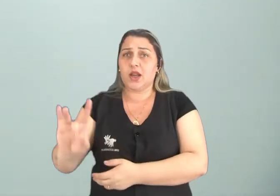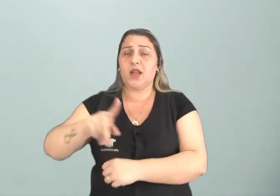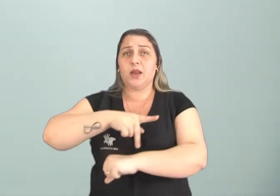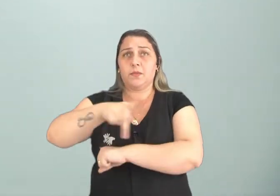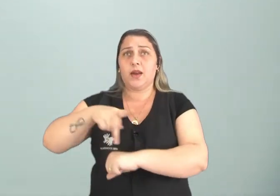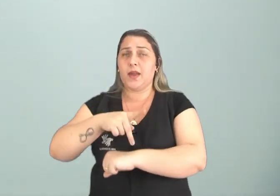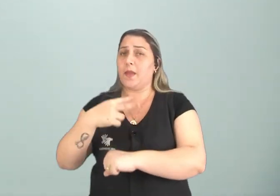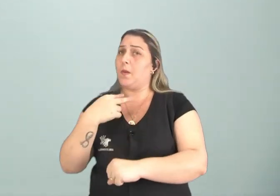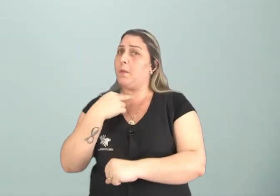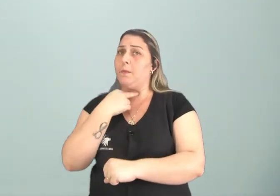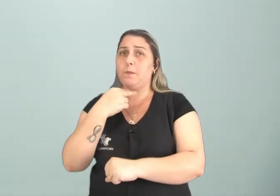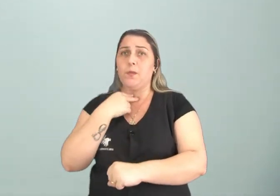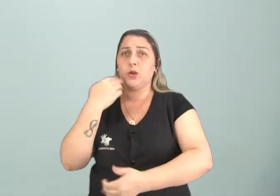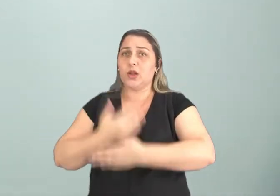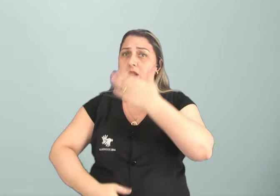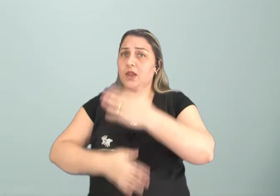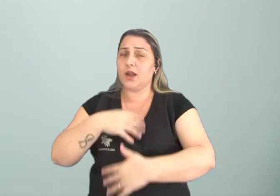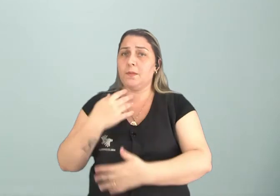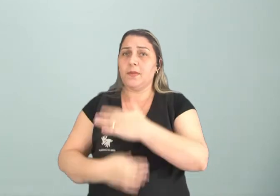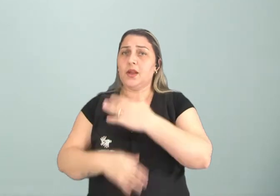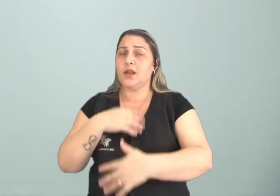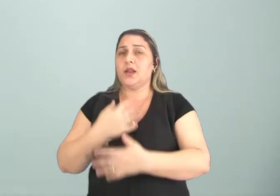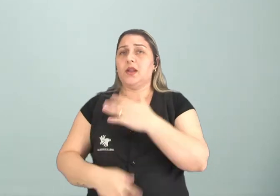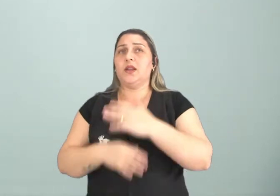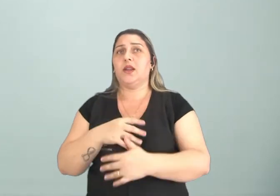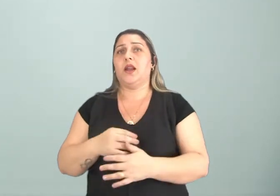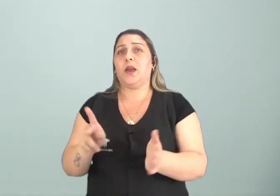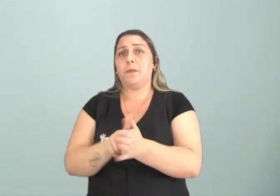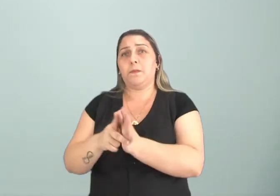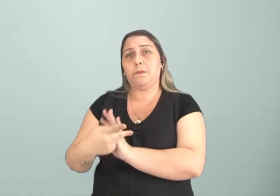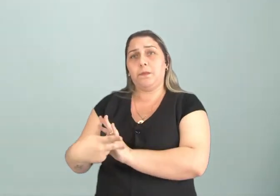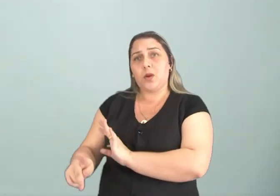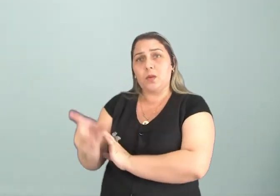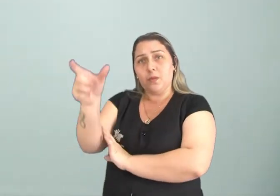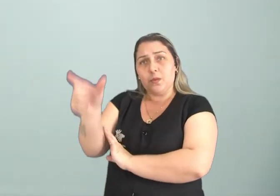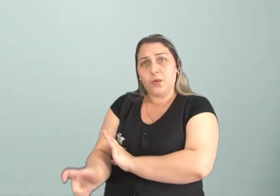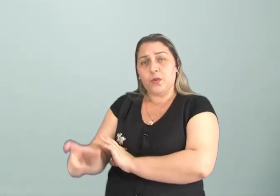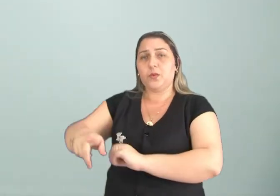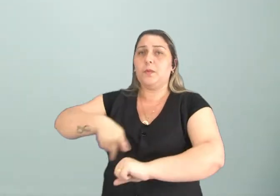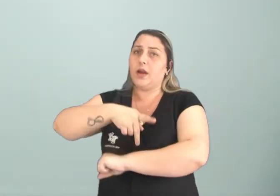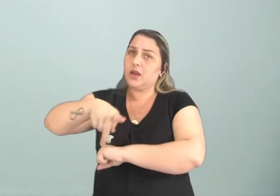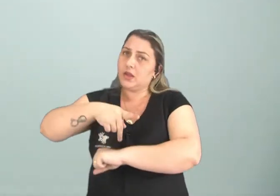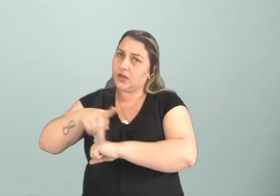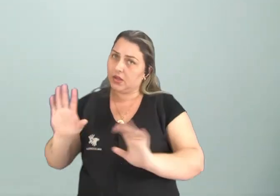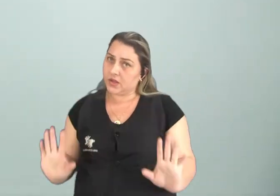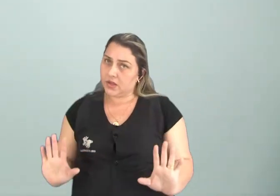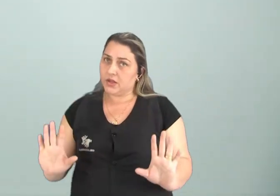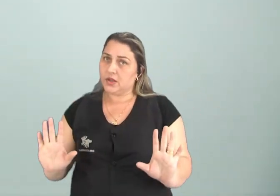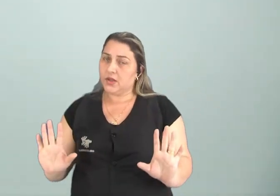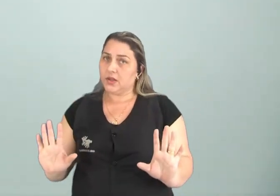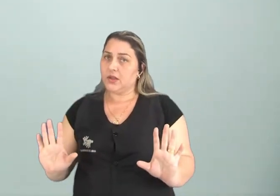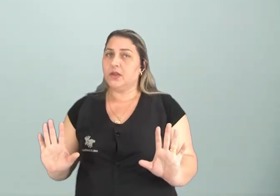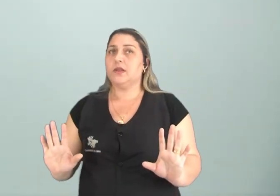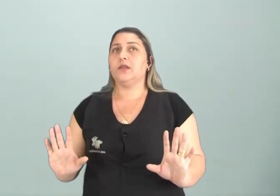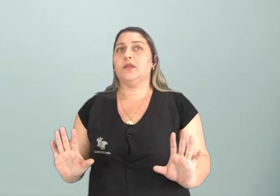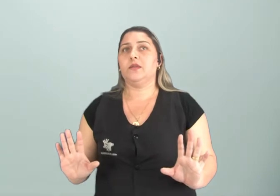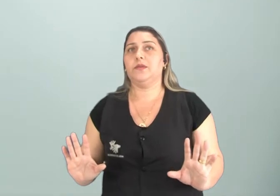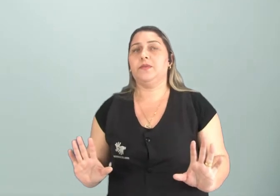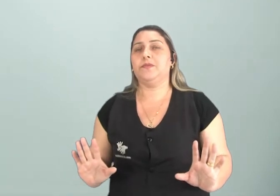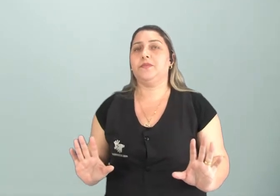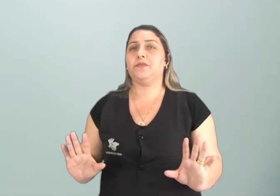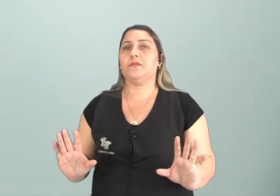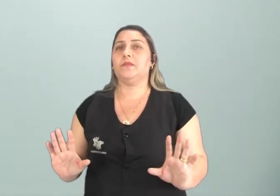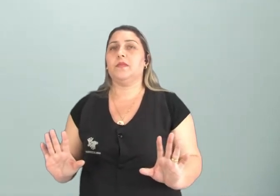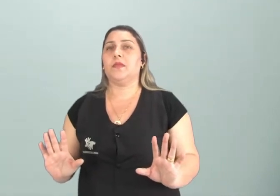pode intervir em assuntos que não sejam do objetivo do qual ela foi criada, certo? Daquilo que seja exclusivo de cada